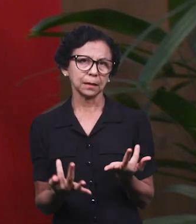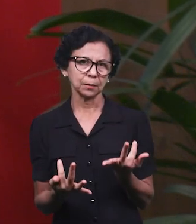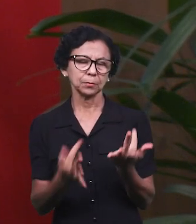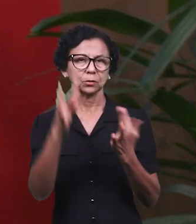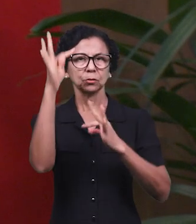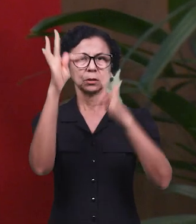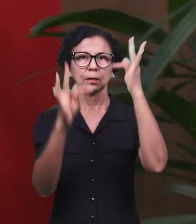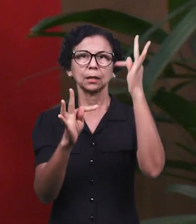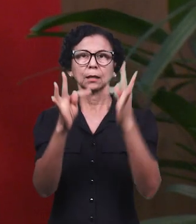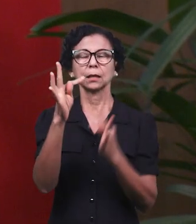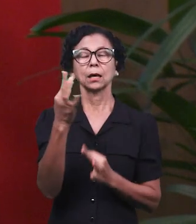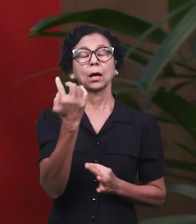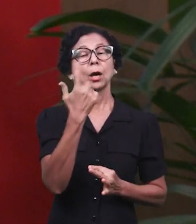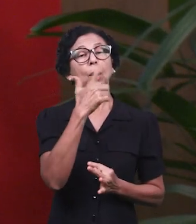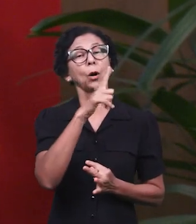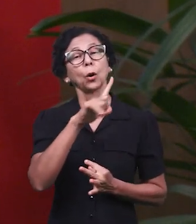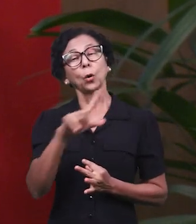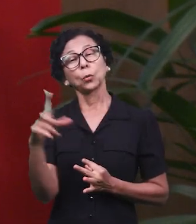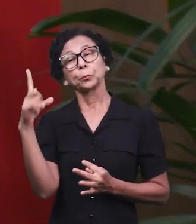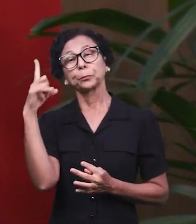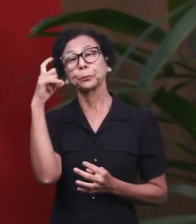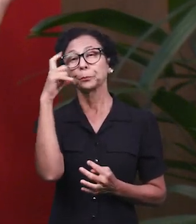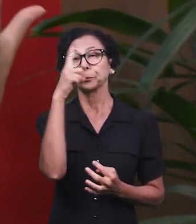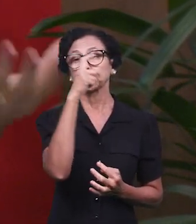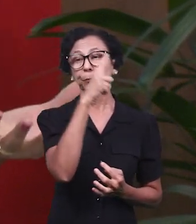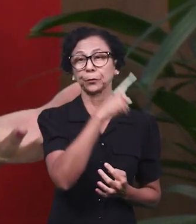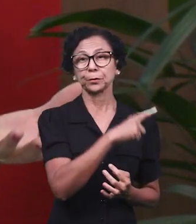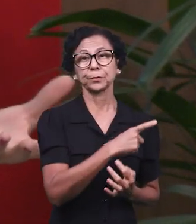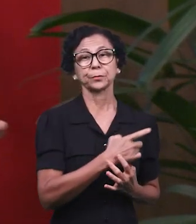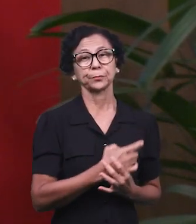de serem feitos esse tratamento e tem dentes, sorrisos que são mais